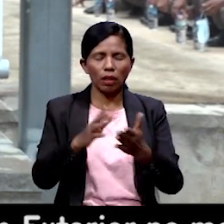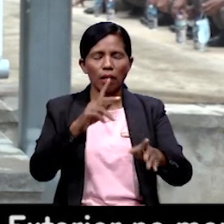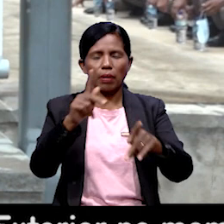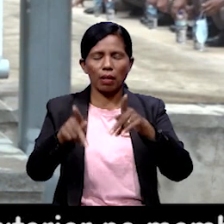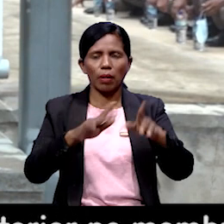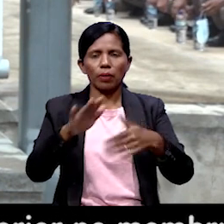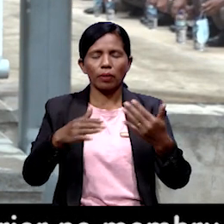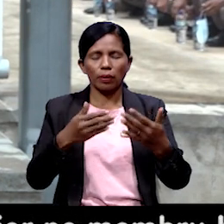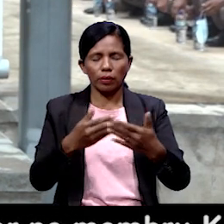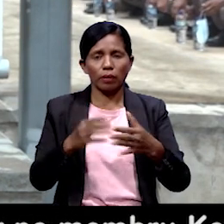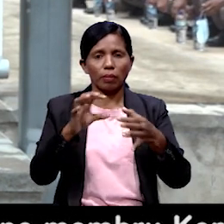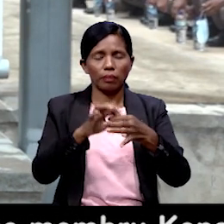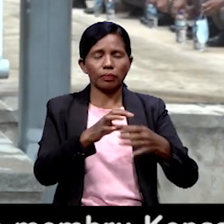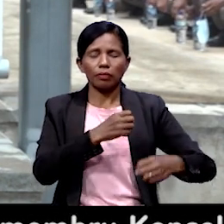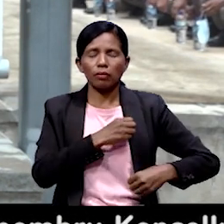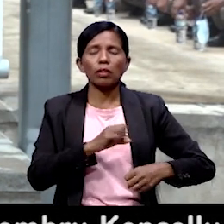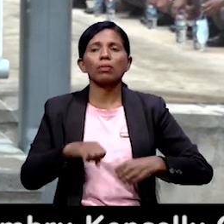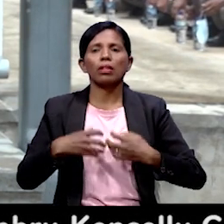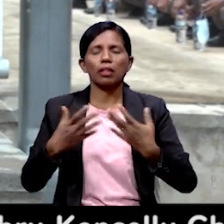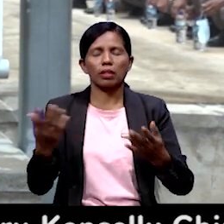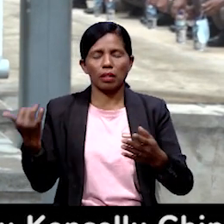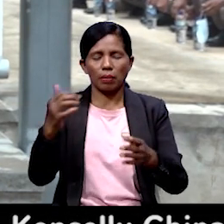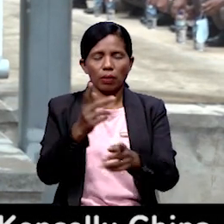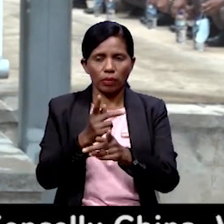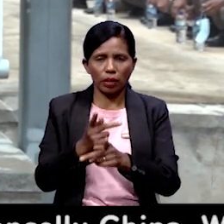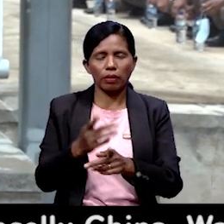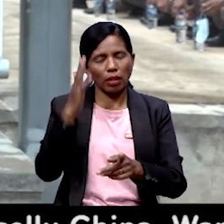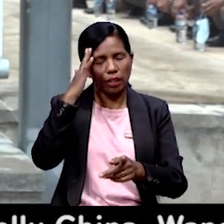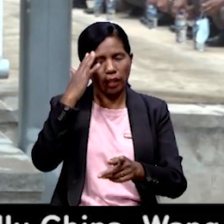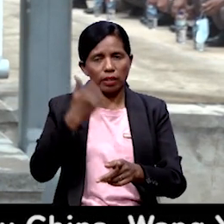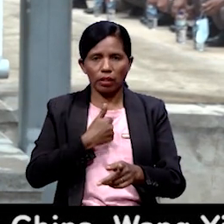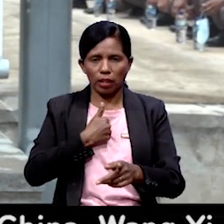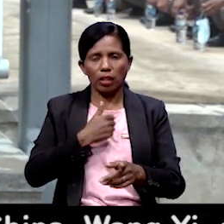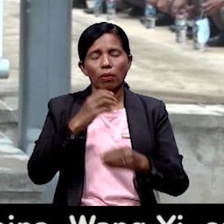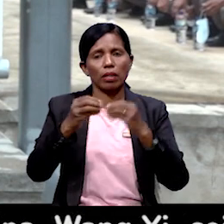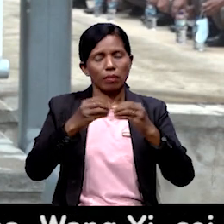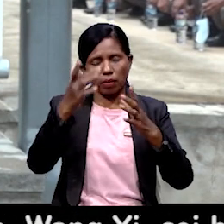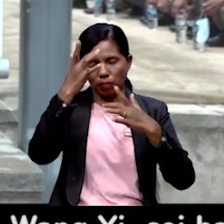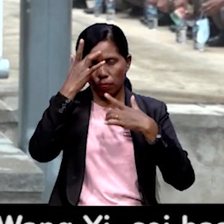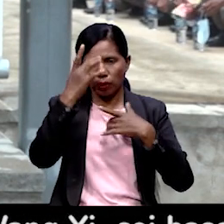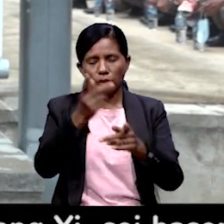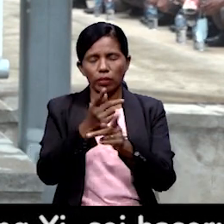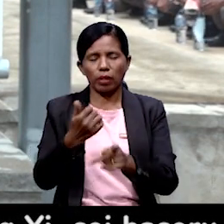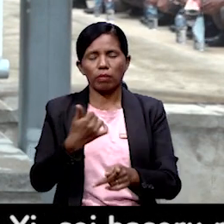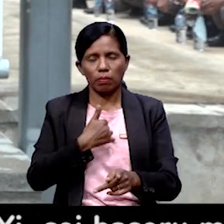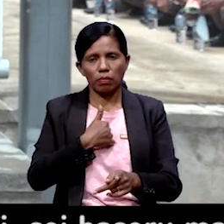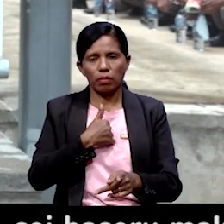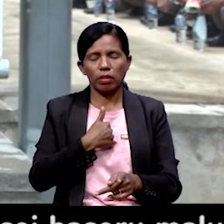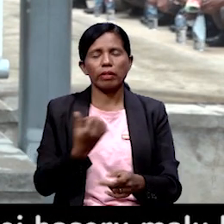o insa sir bel protege morasne o insa por sirnia protege morasne e sirne família